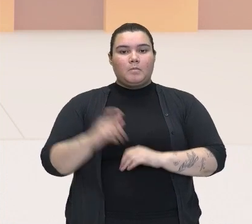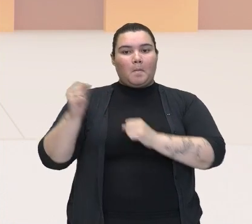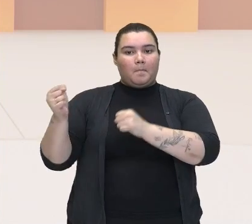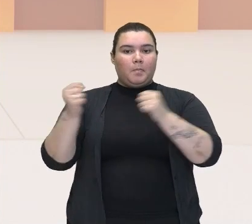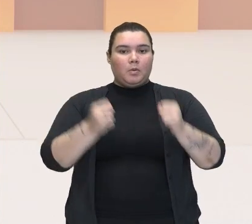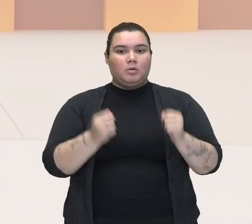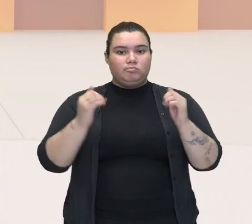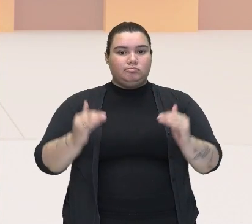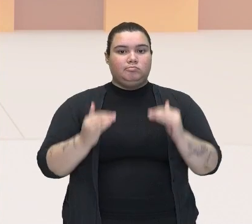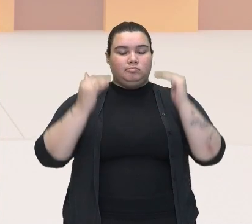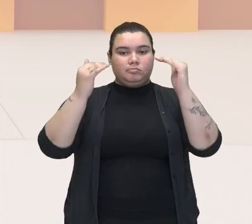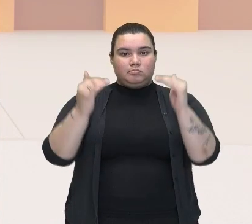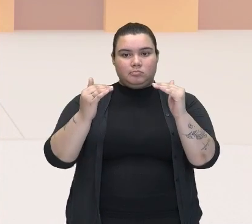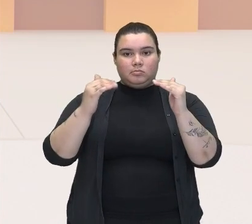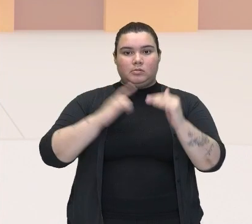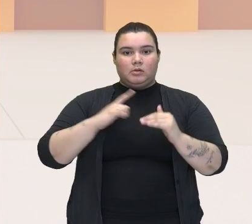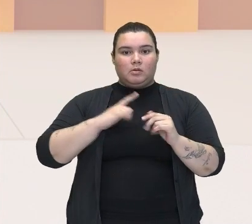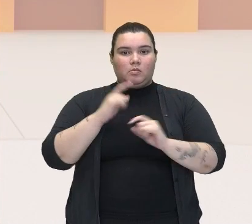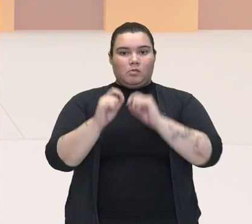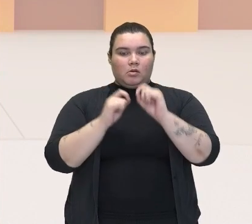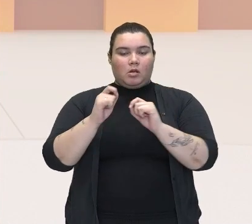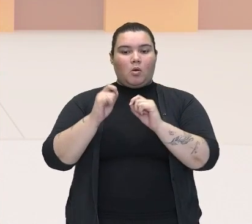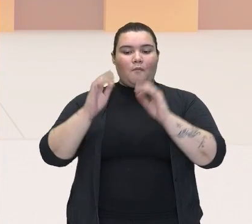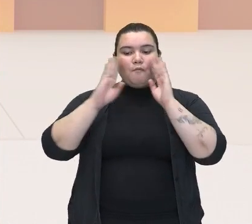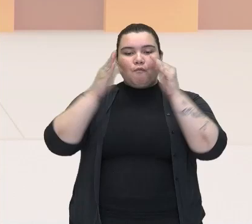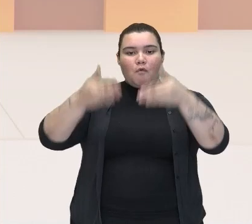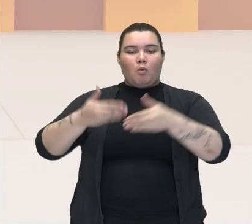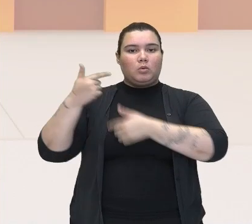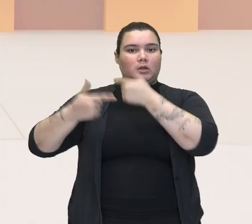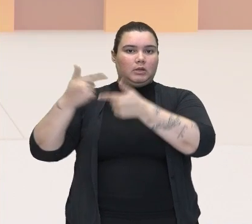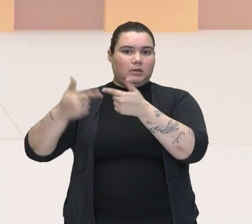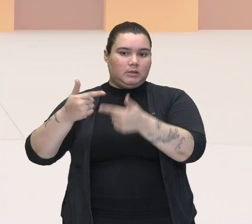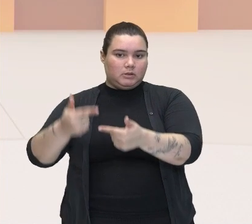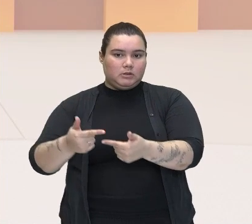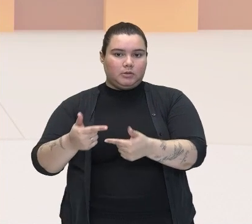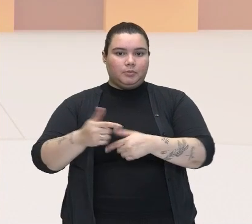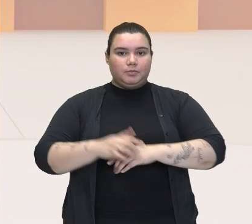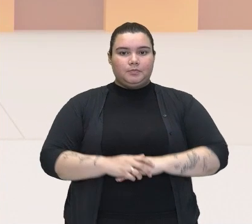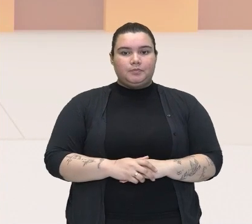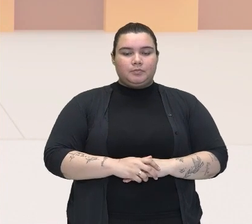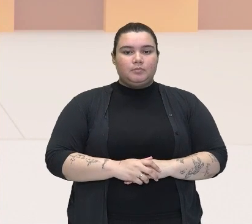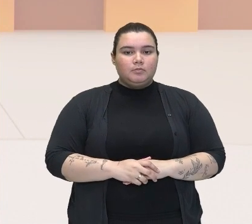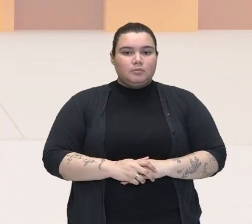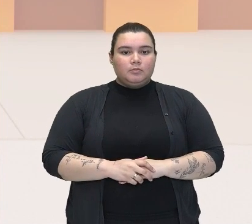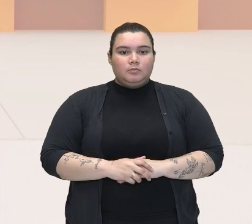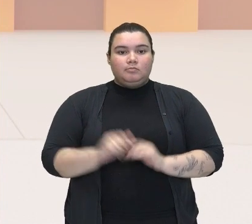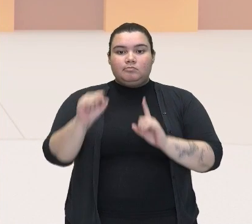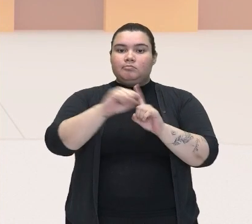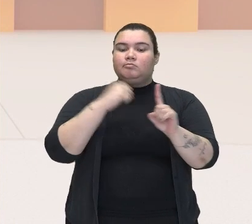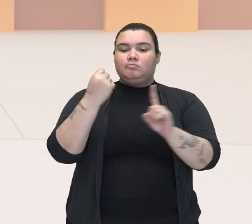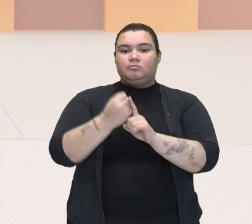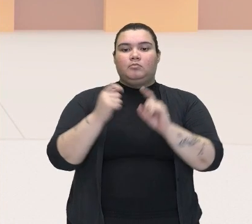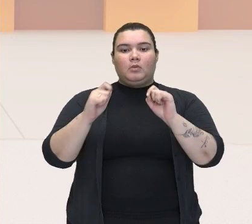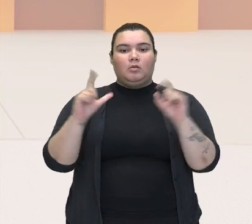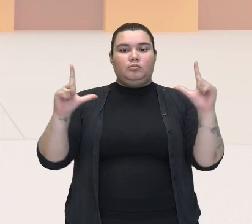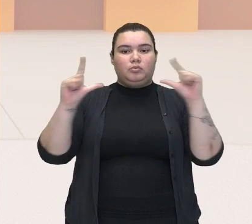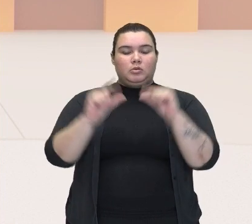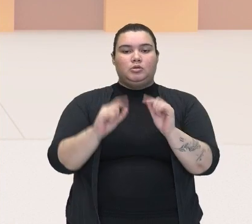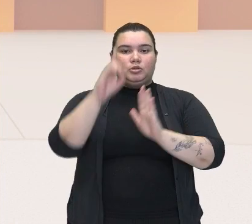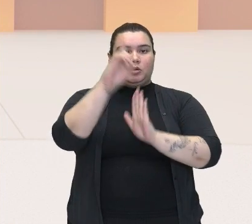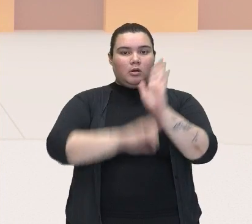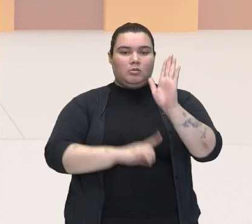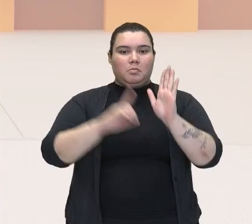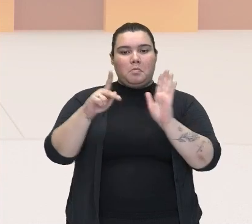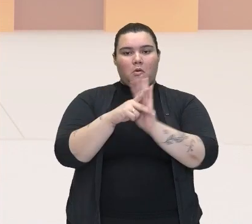autoritário, expansionista, ideologia de direita, exaltação da tradição. Na sociedade, redução dos direitos